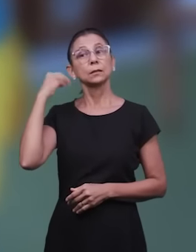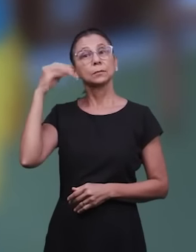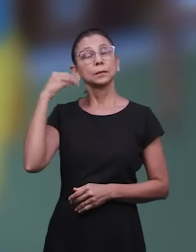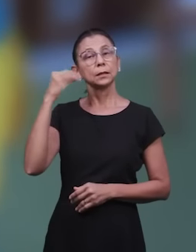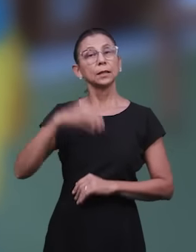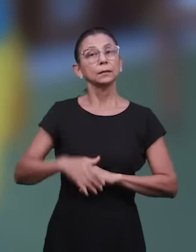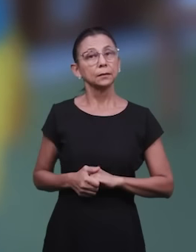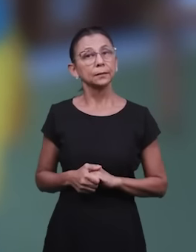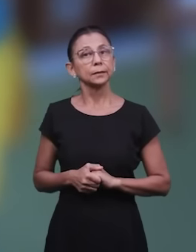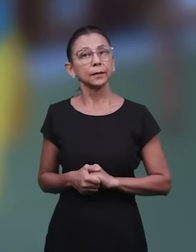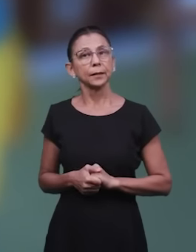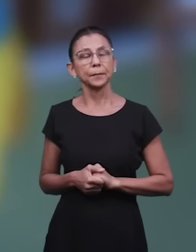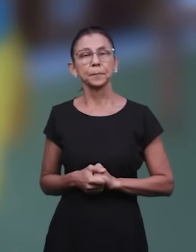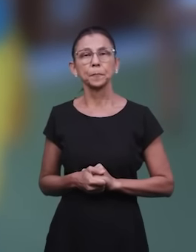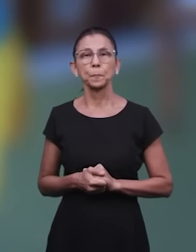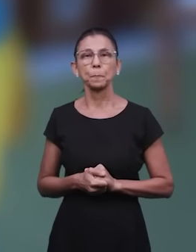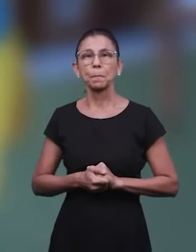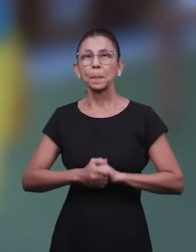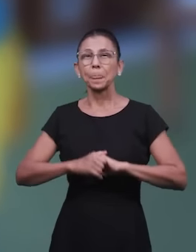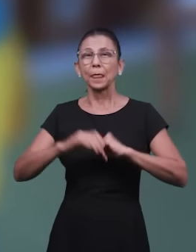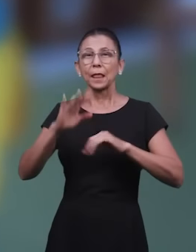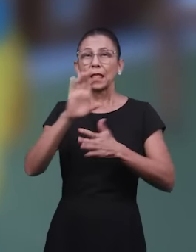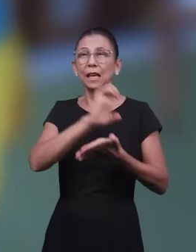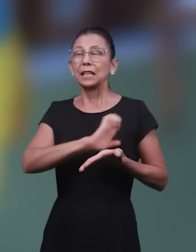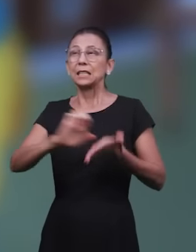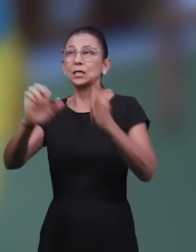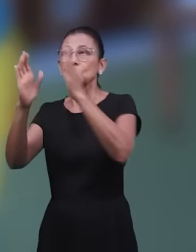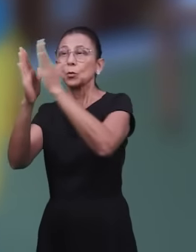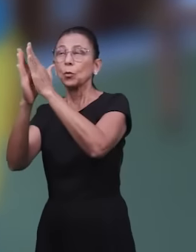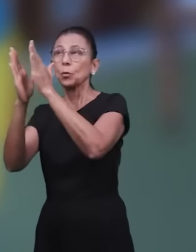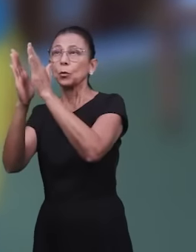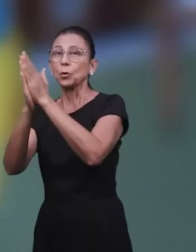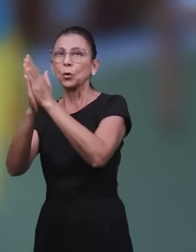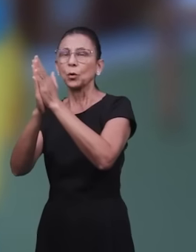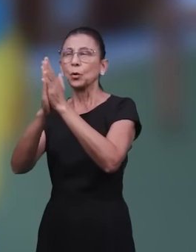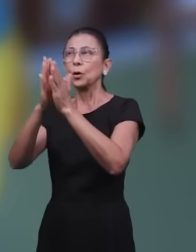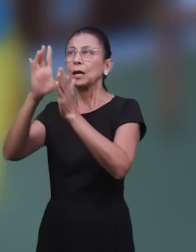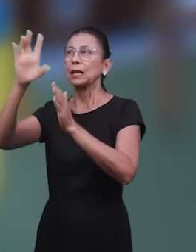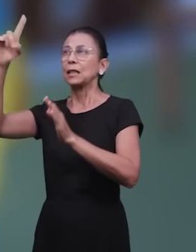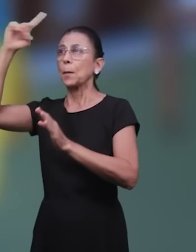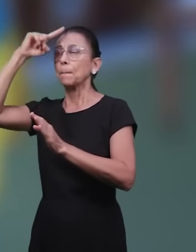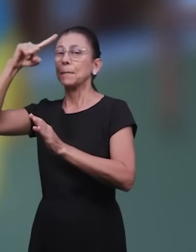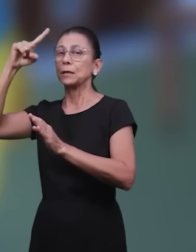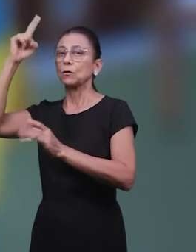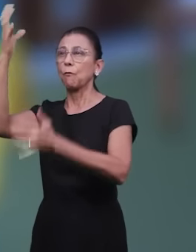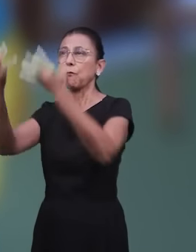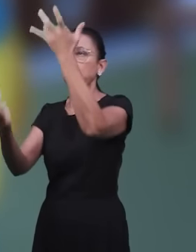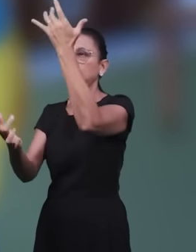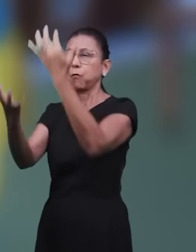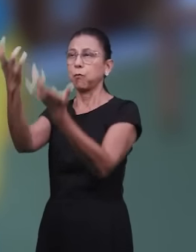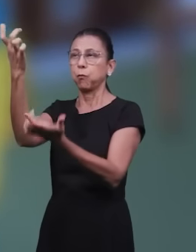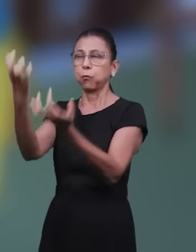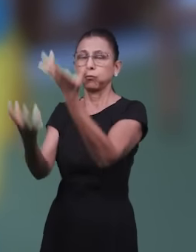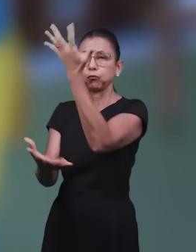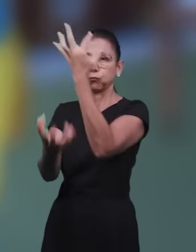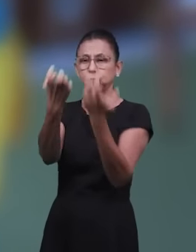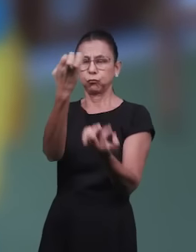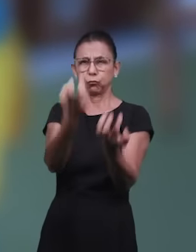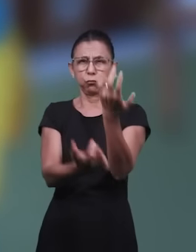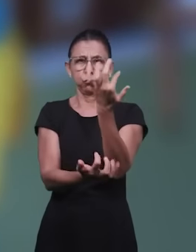experiências com o Senhor. E quando ele orou, o Senhor fez cair fogo do céu. Deus respondeu